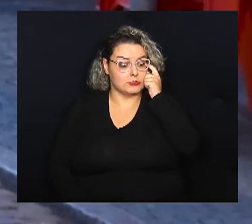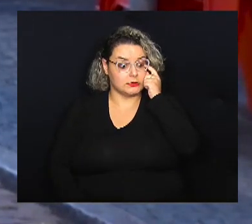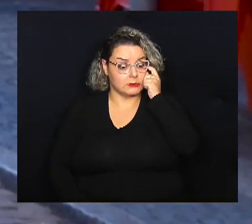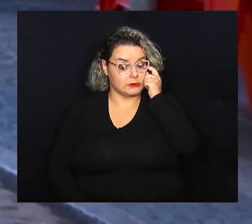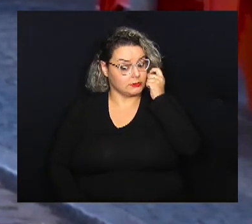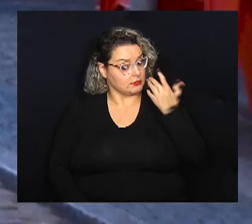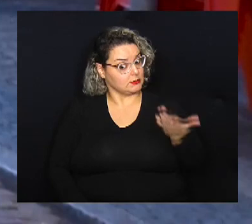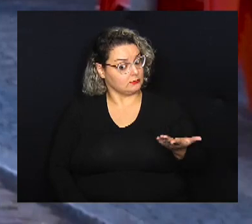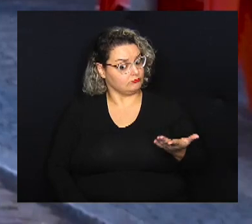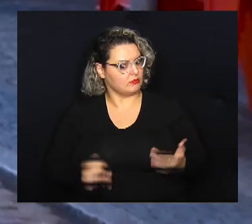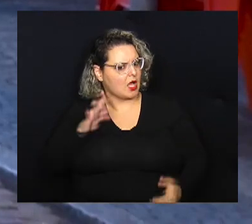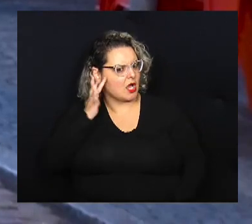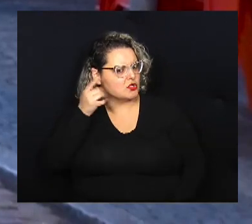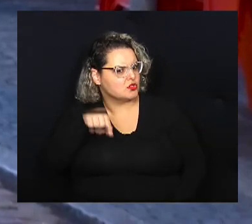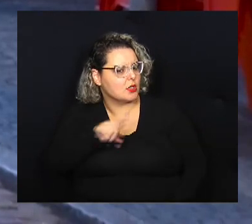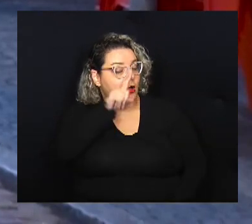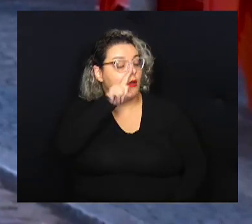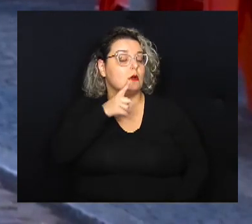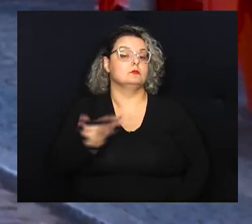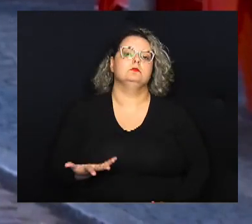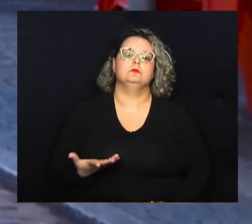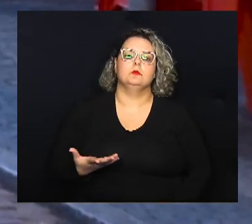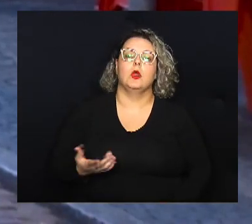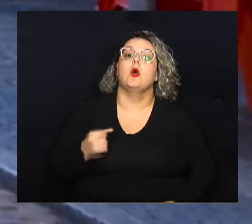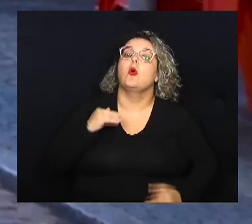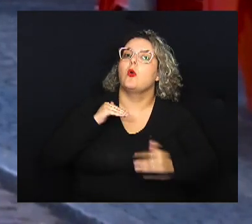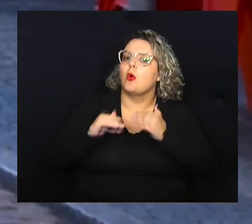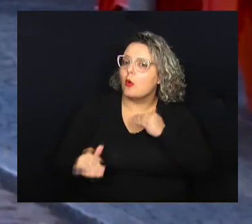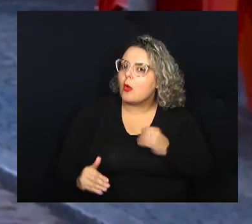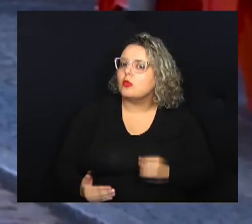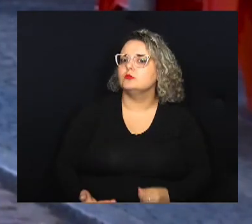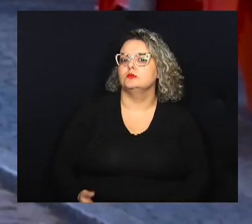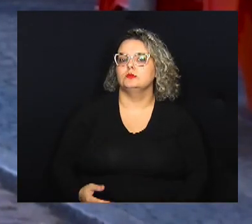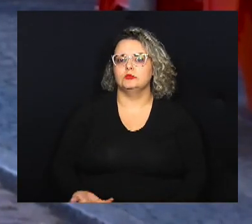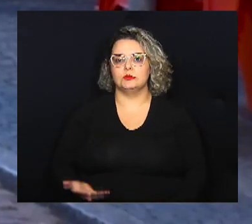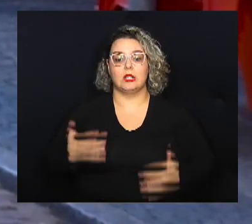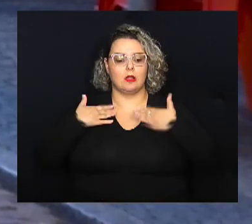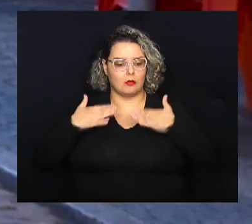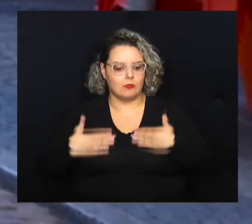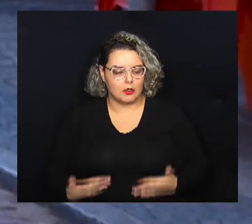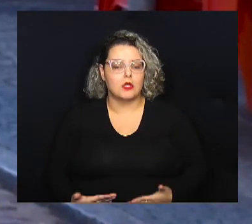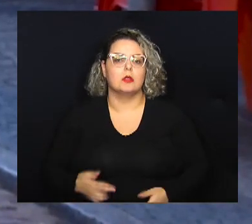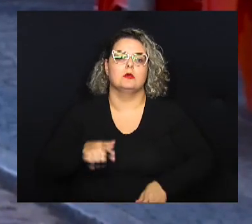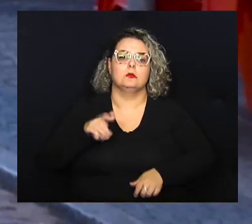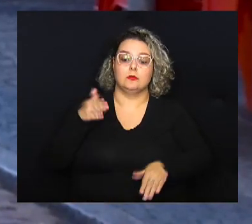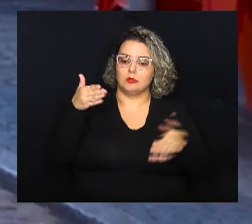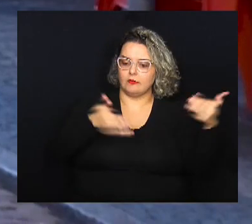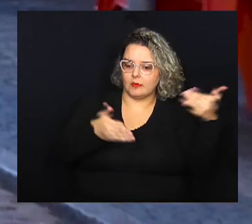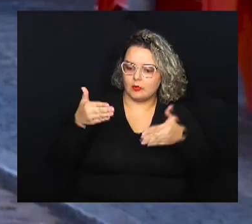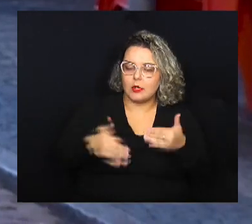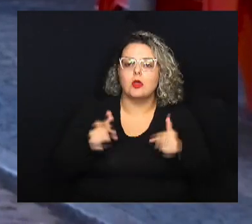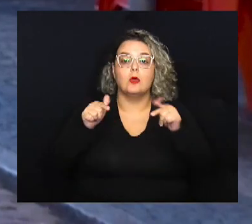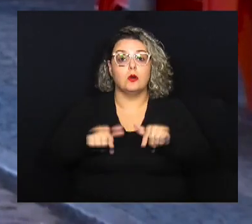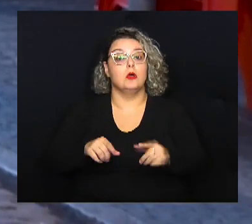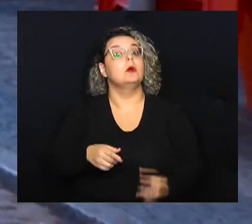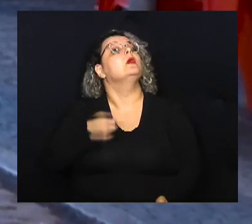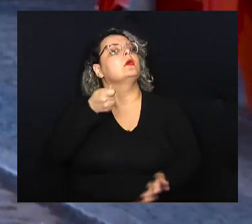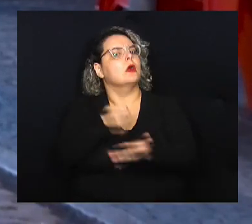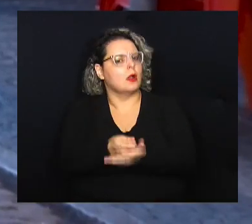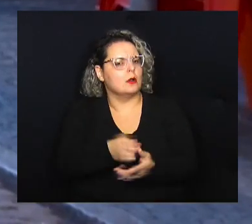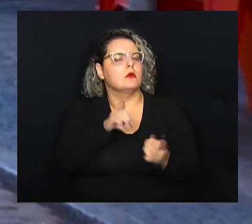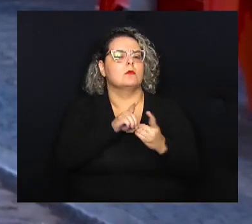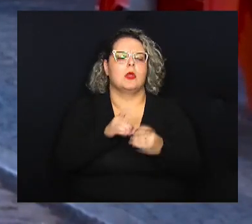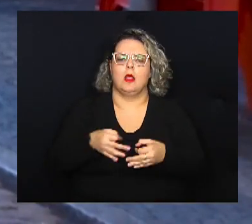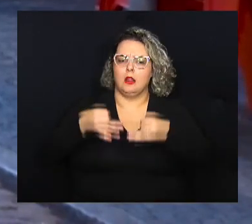de risco à integridade física dos frequentadores do ambiente, garantindo o atendimento